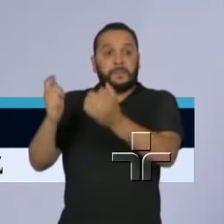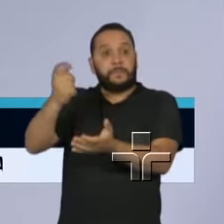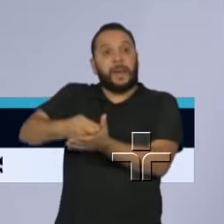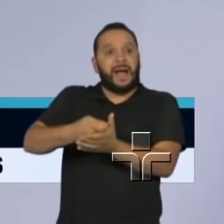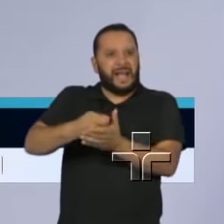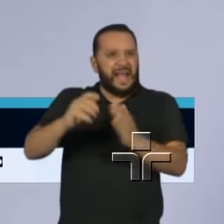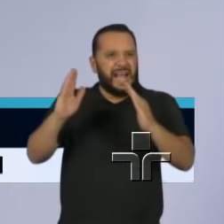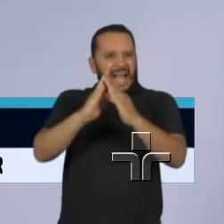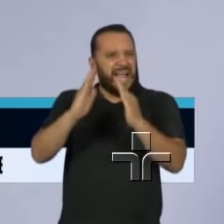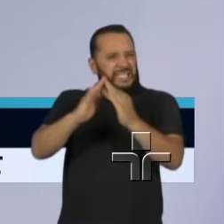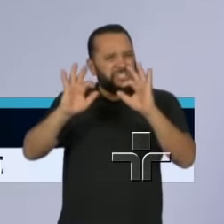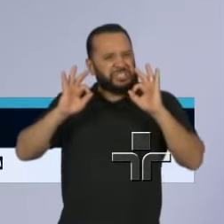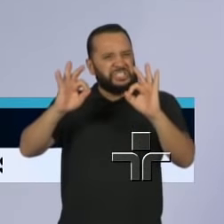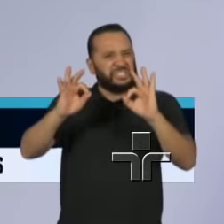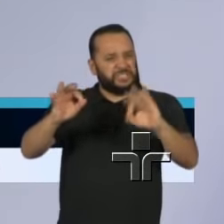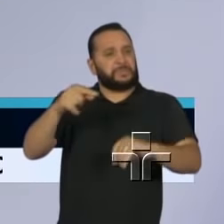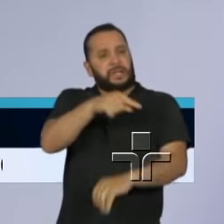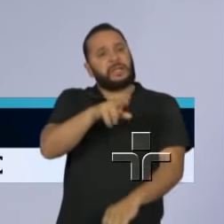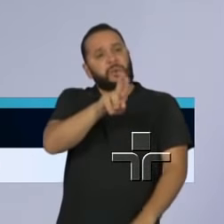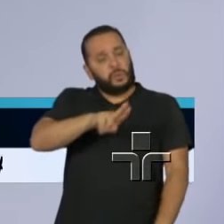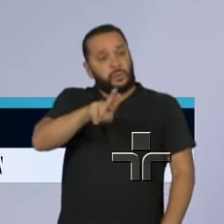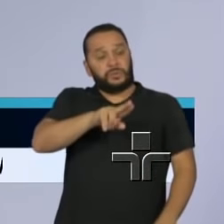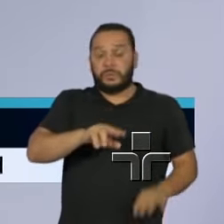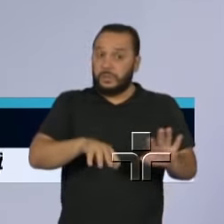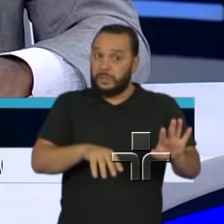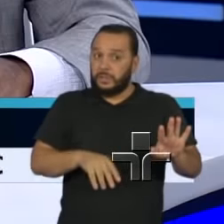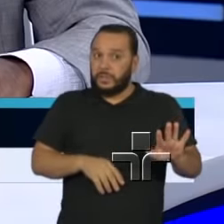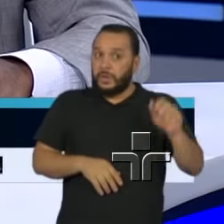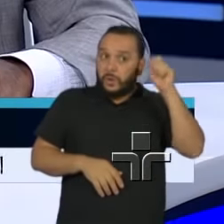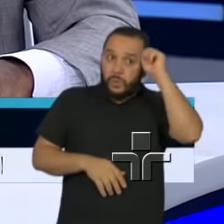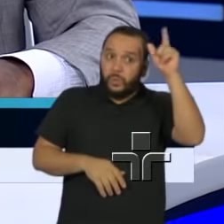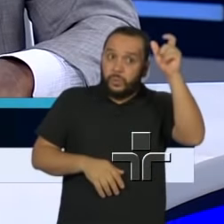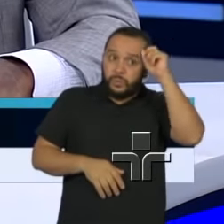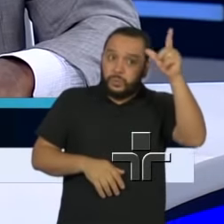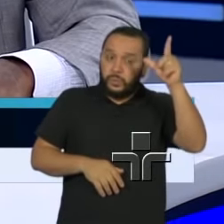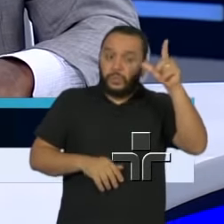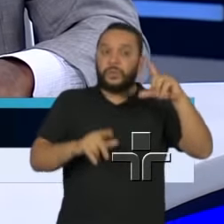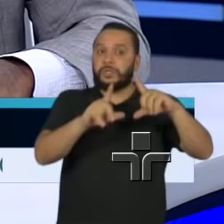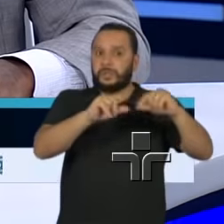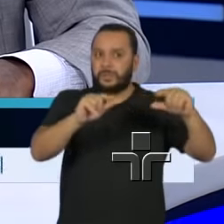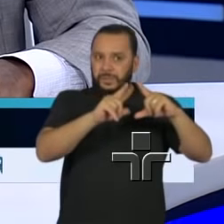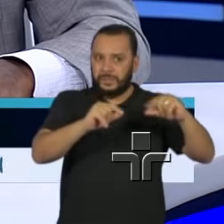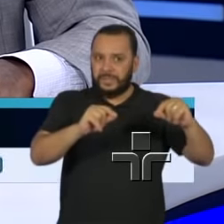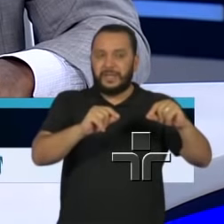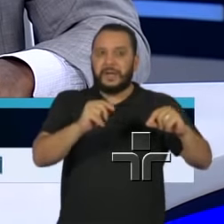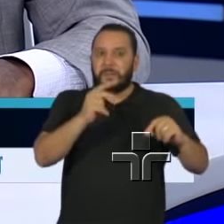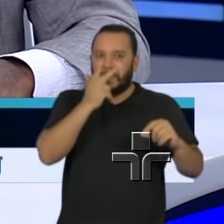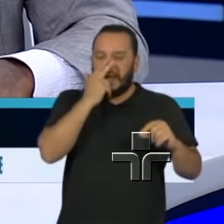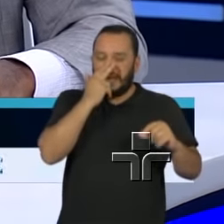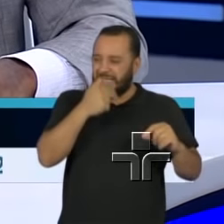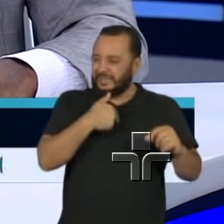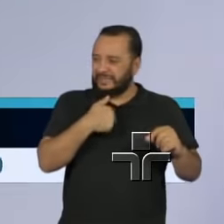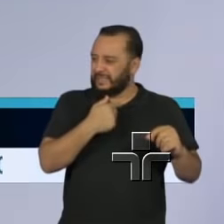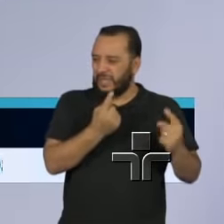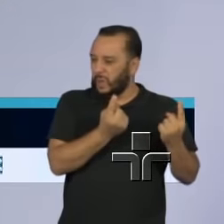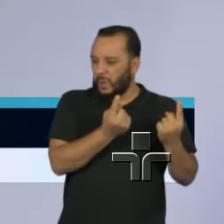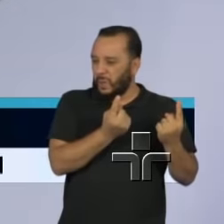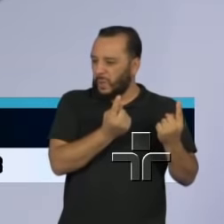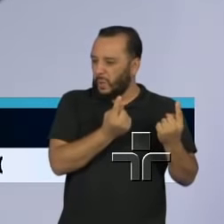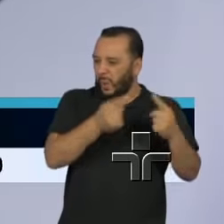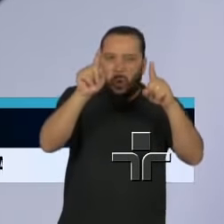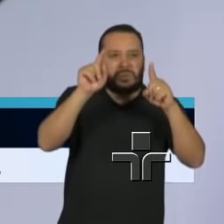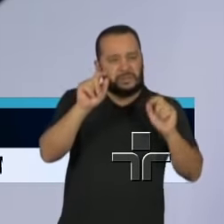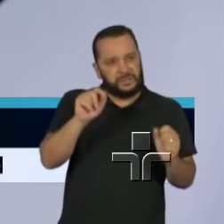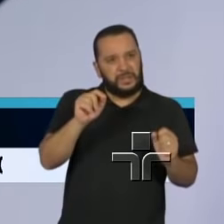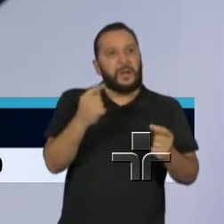dele. Isto, do ponto de vista da cultura japonesa, é uma espécie de afronta a uma cultura que preza uma